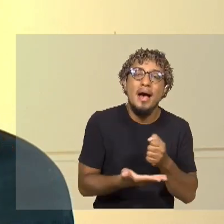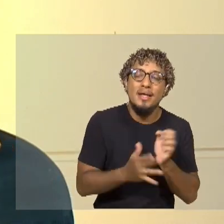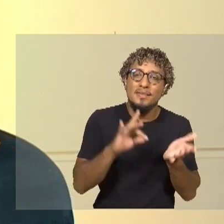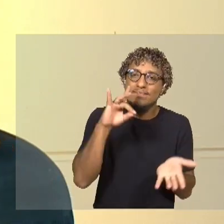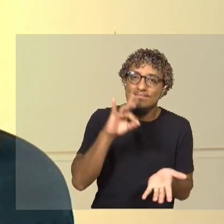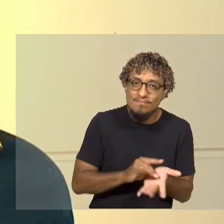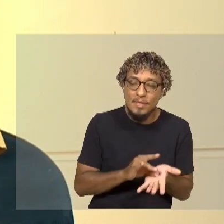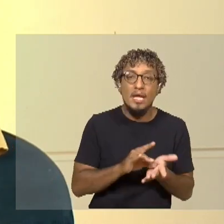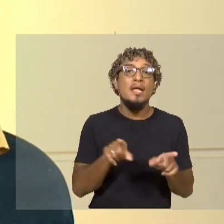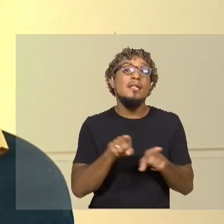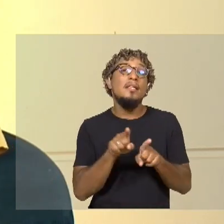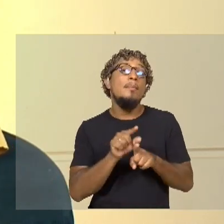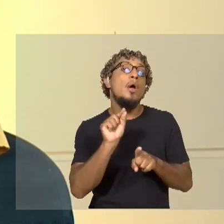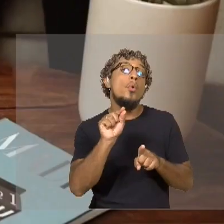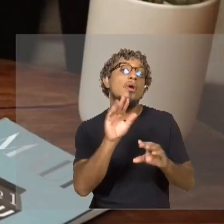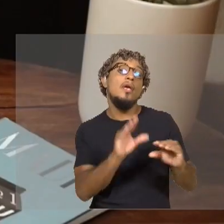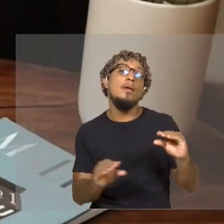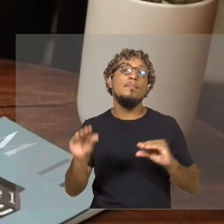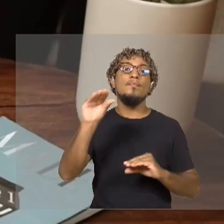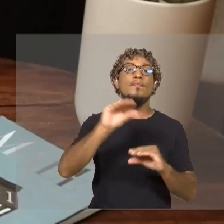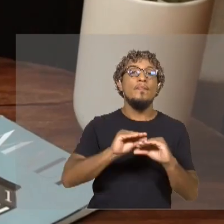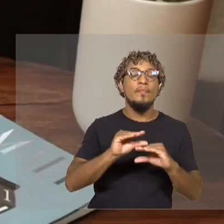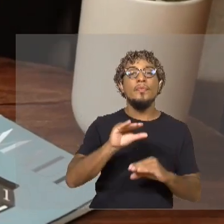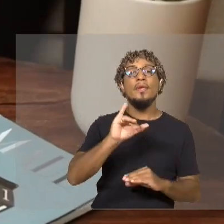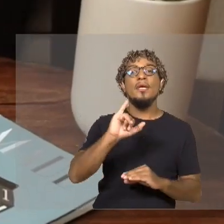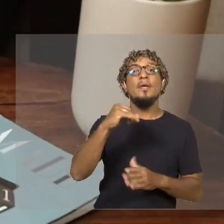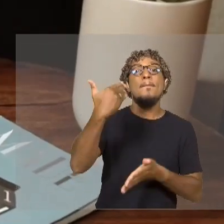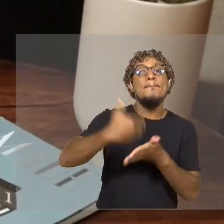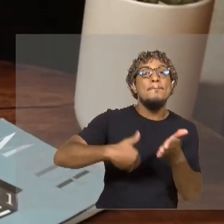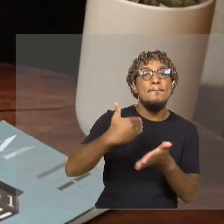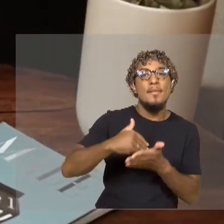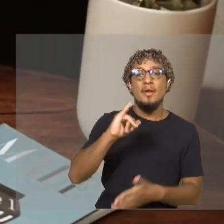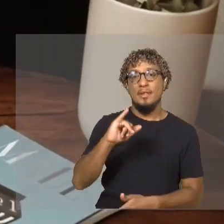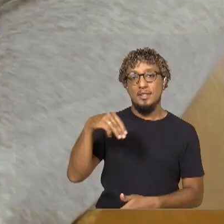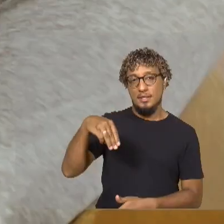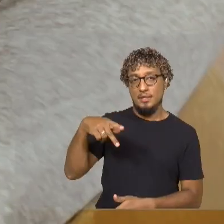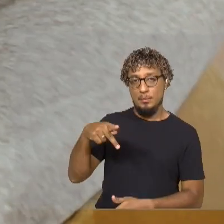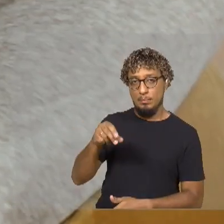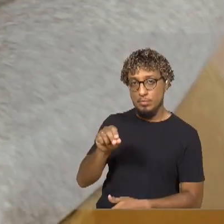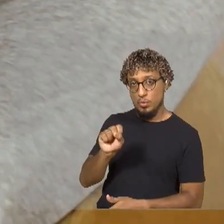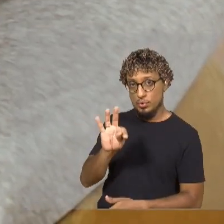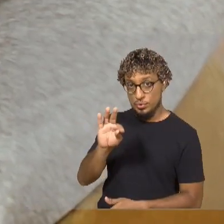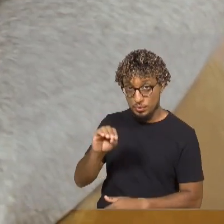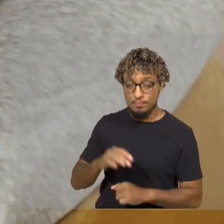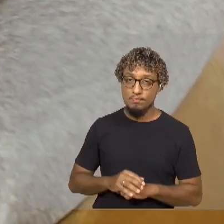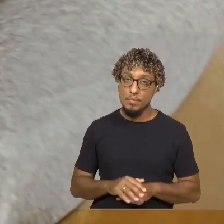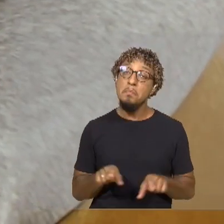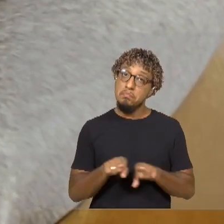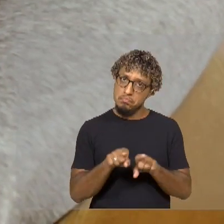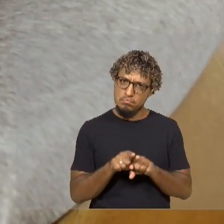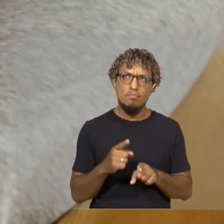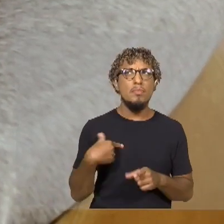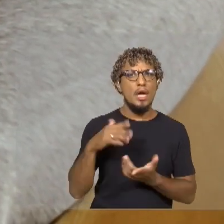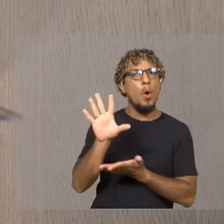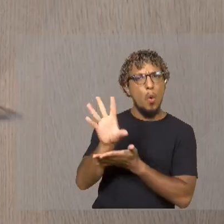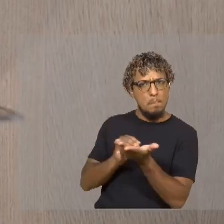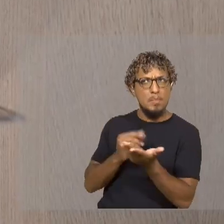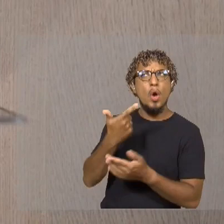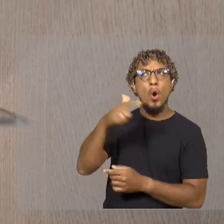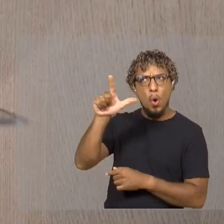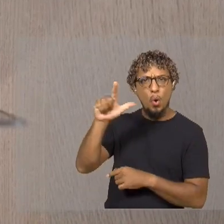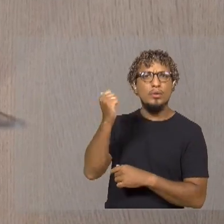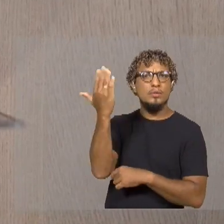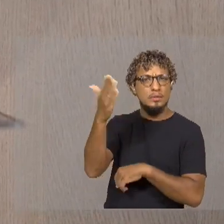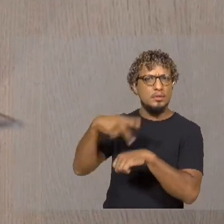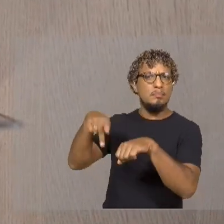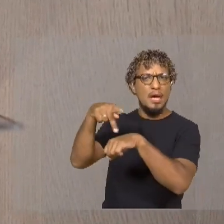o consumidor vai pagar de impostos. Então, esse já é um aspecto que, aliás, eu acho que deveria, a exemplo de muitos países, como